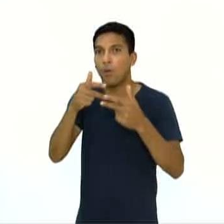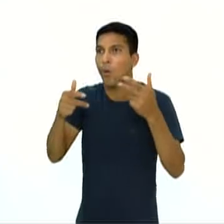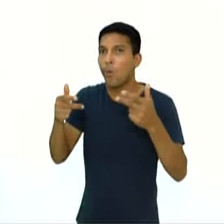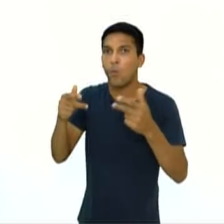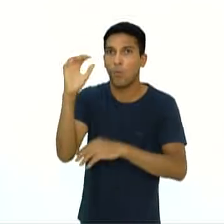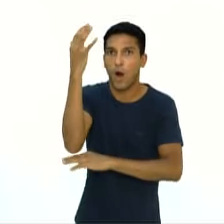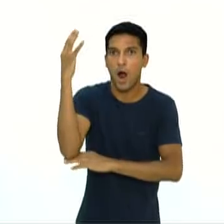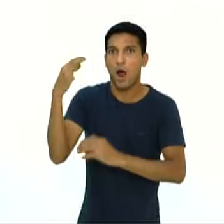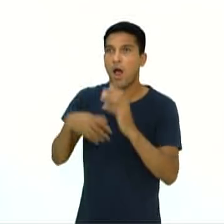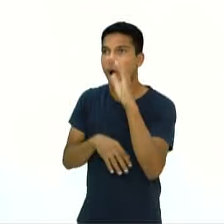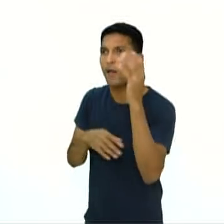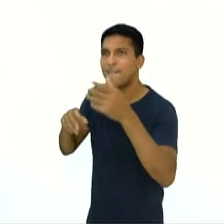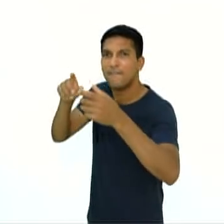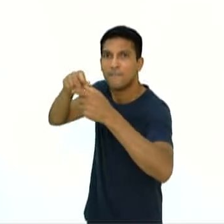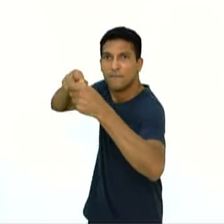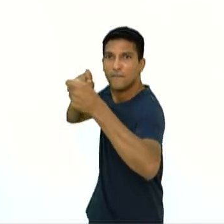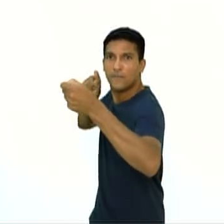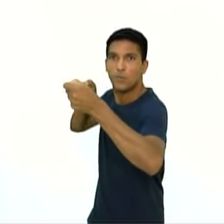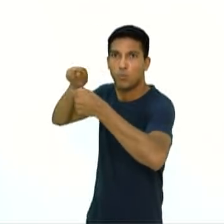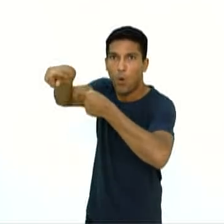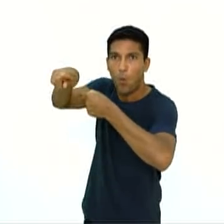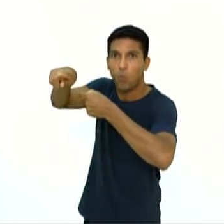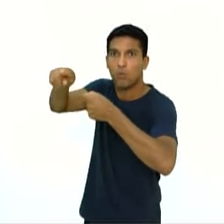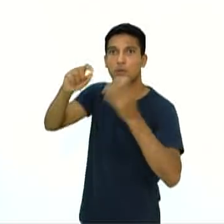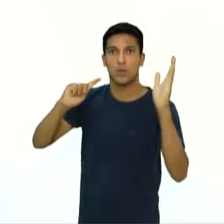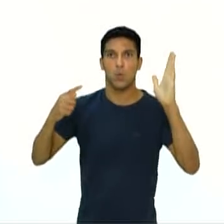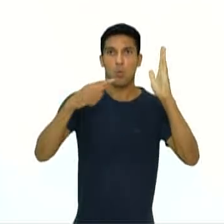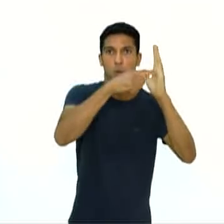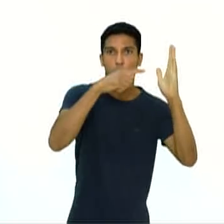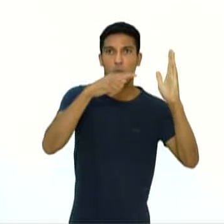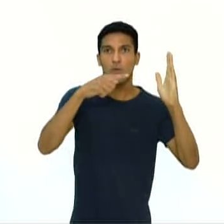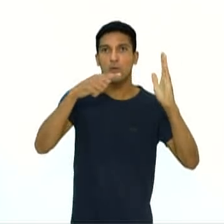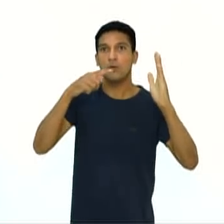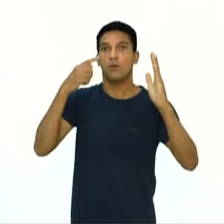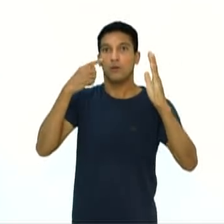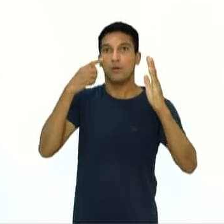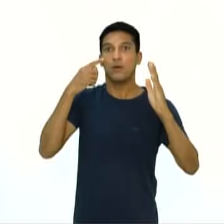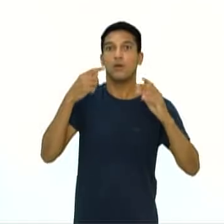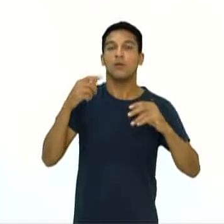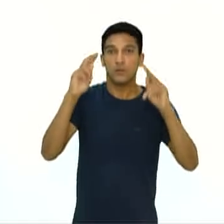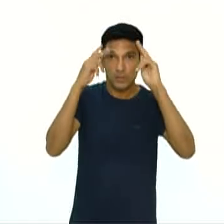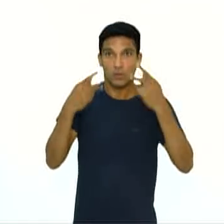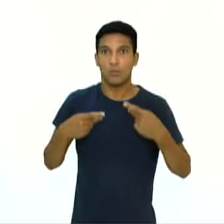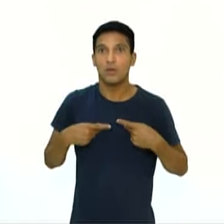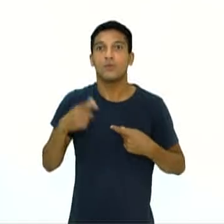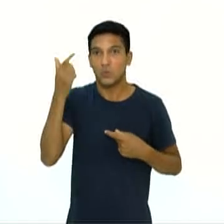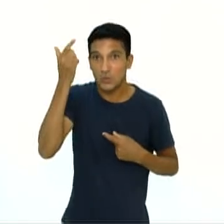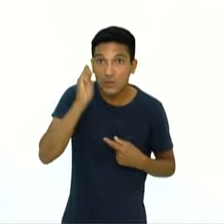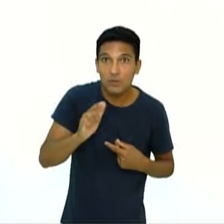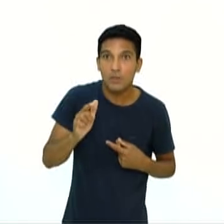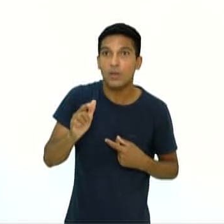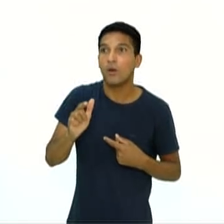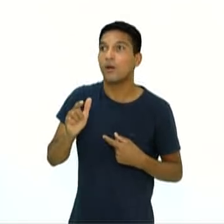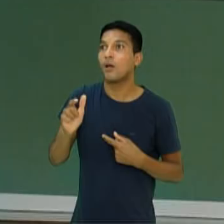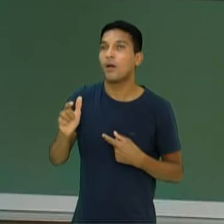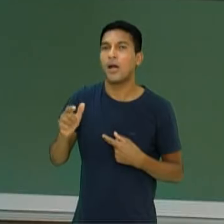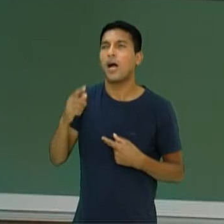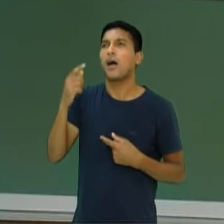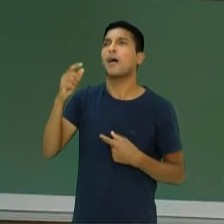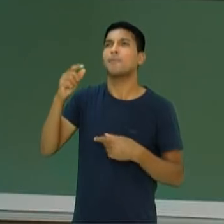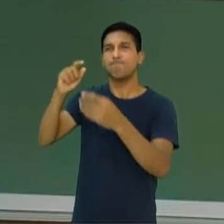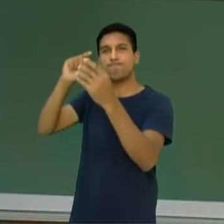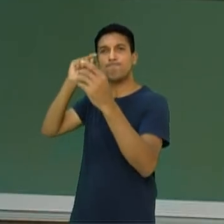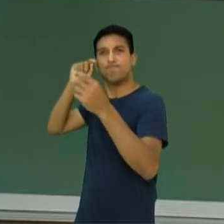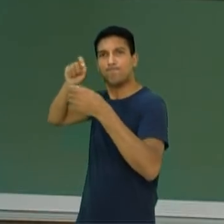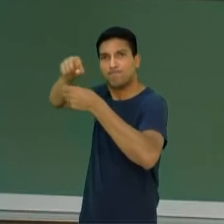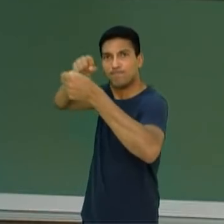versatilidade do arco e flecha, né? Ele possibilitou com que o homem caçasse melhor, né? Com mais precisão